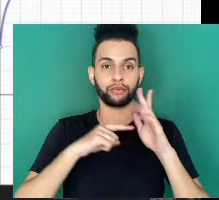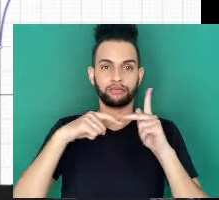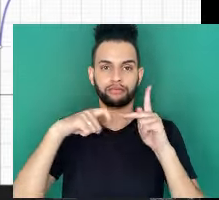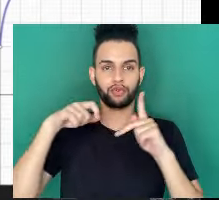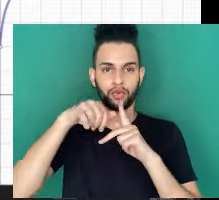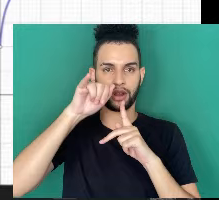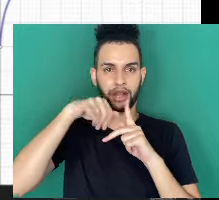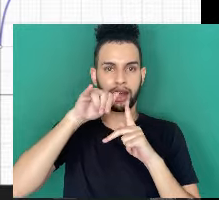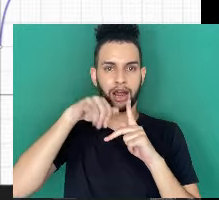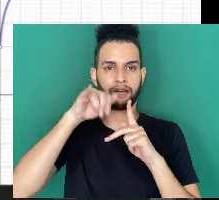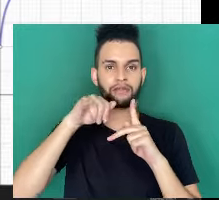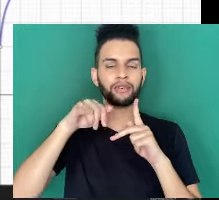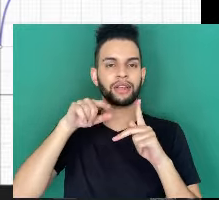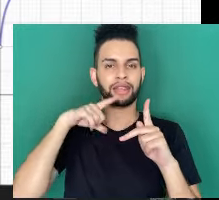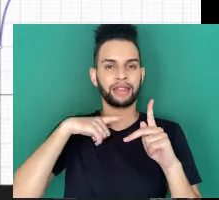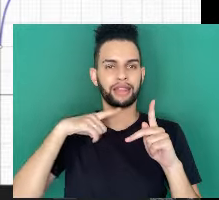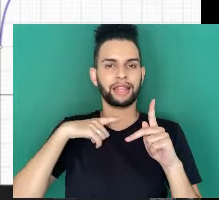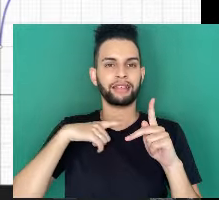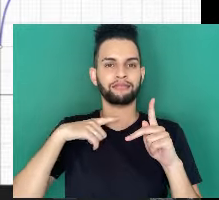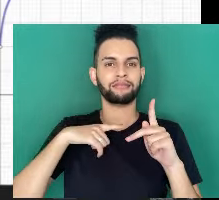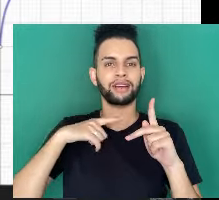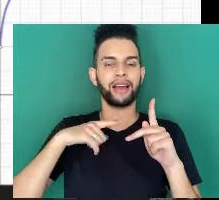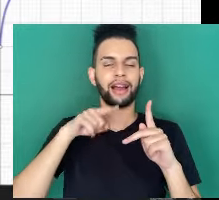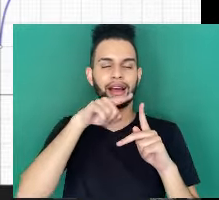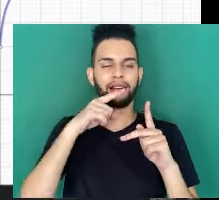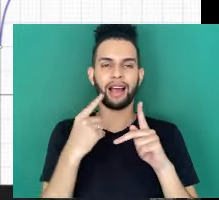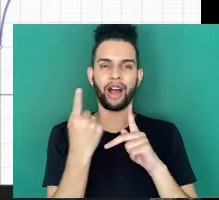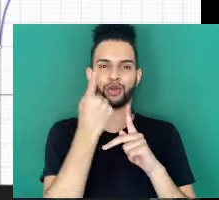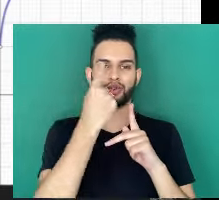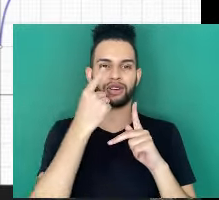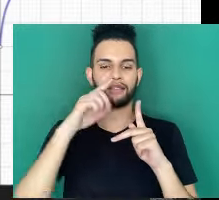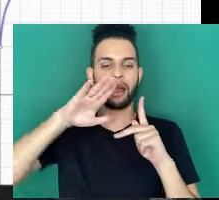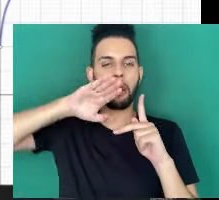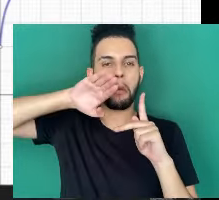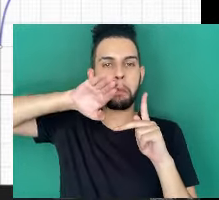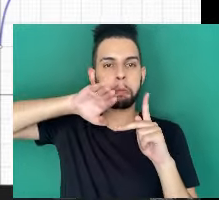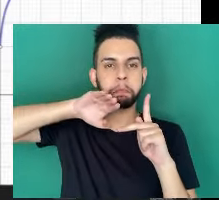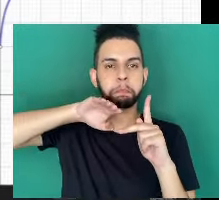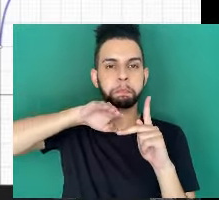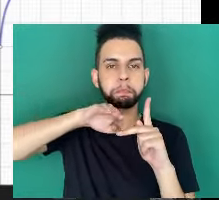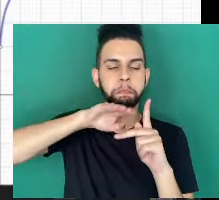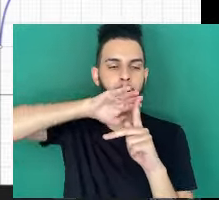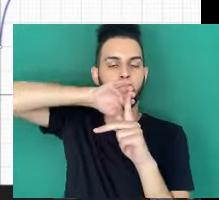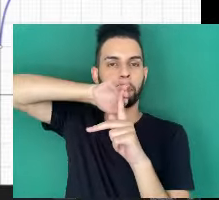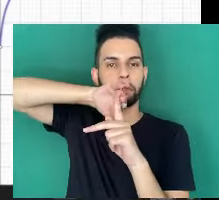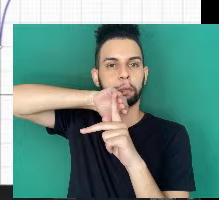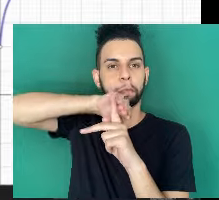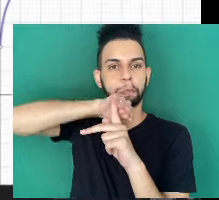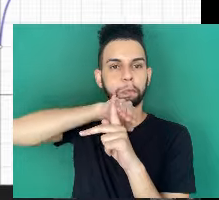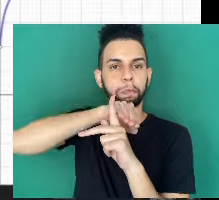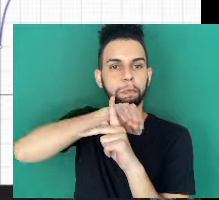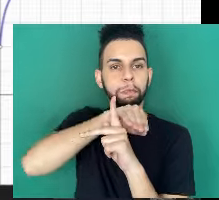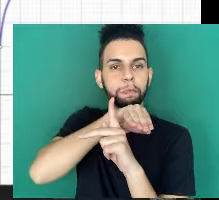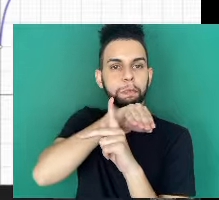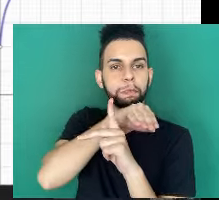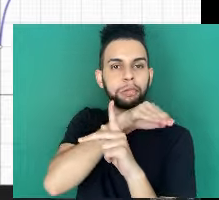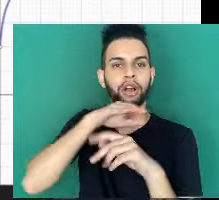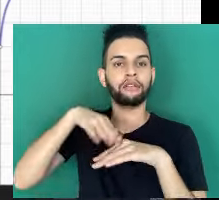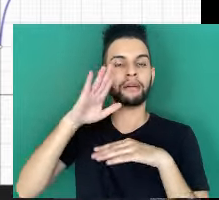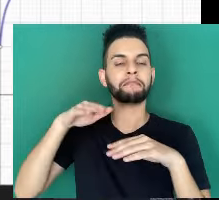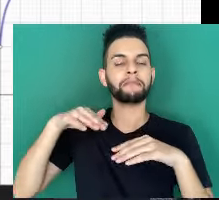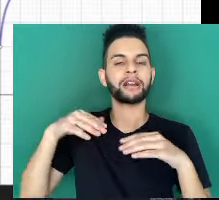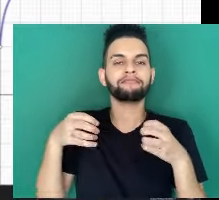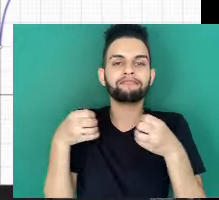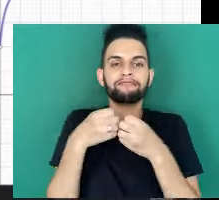gráfico vai ter o que? A altura dele baixando cada vez mais, se aproximando cada vez mais da altura dessa reta